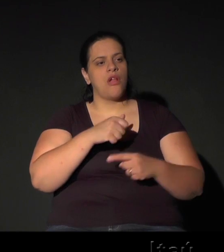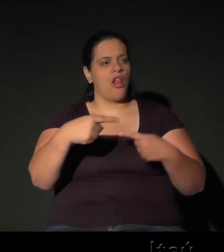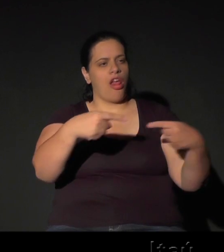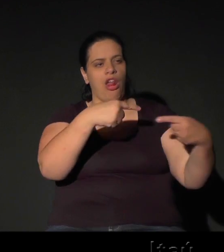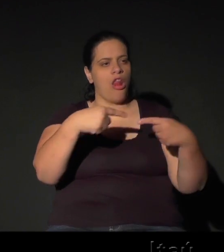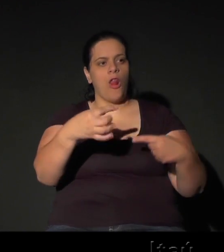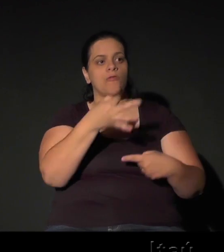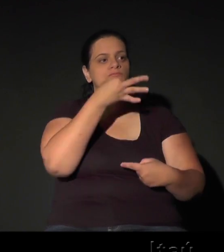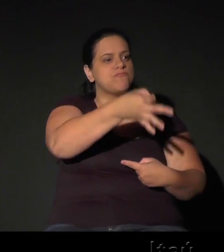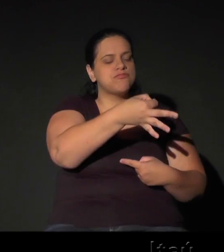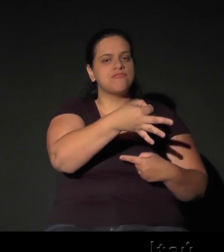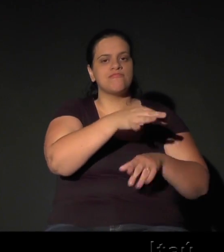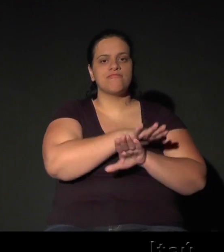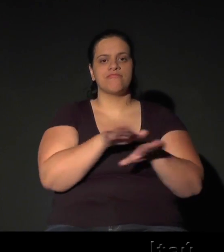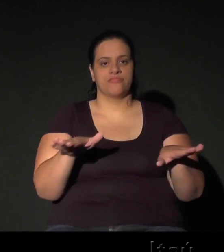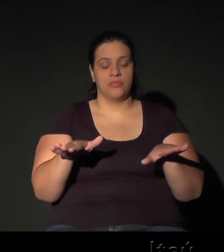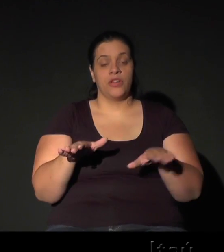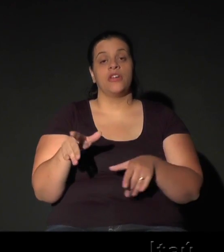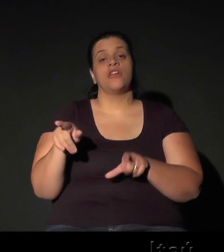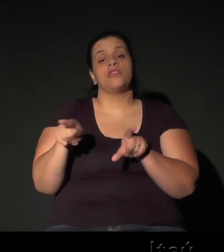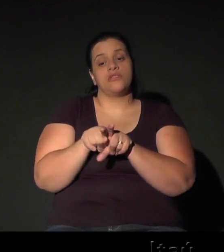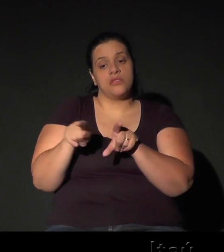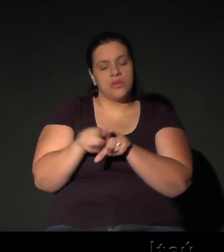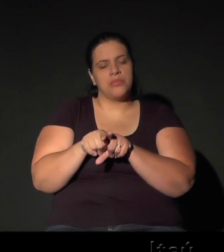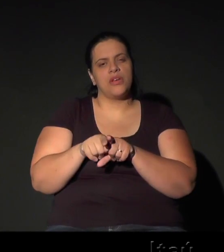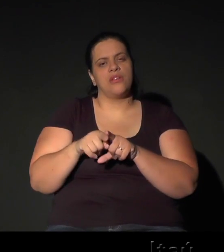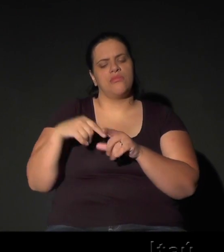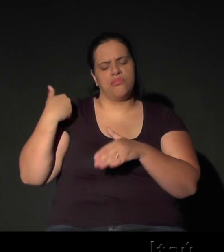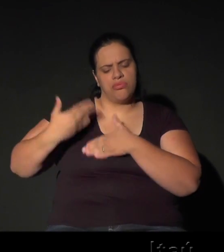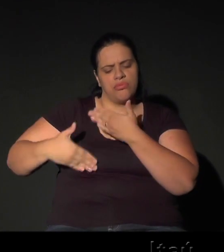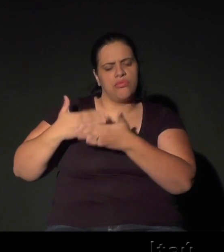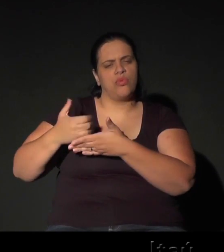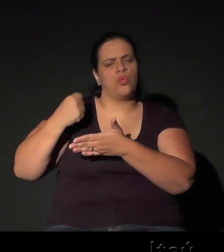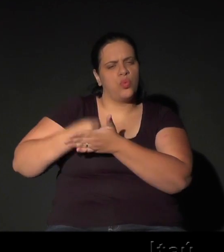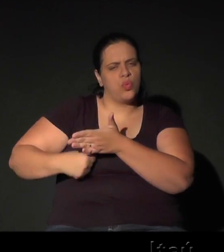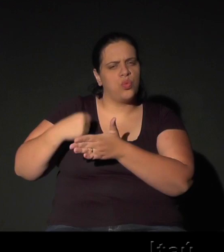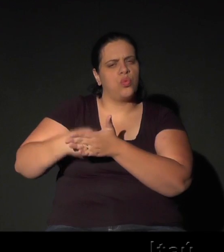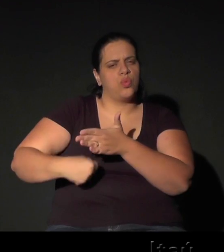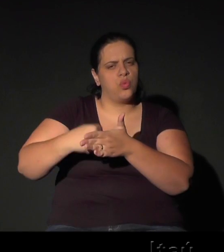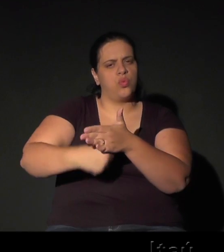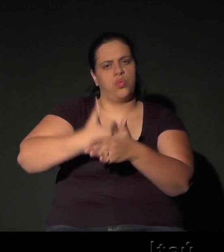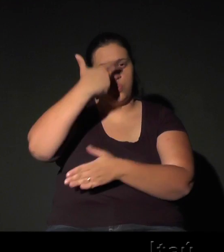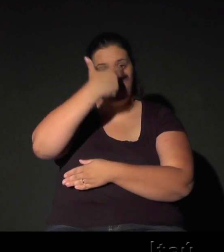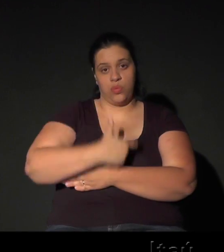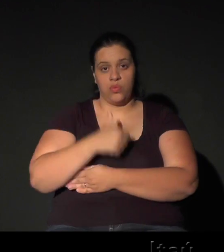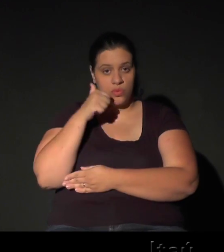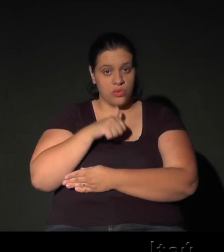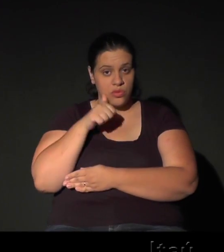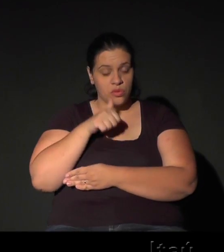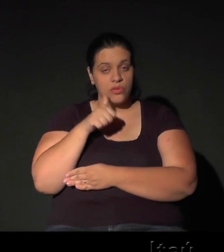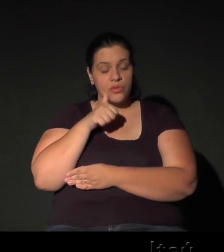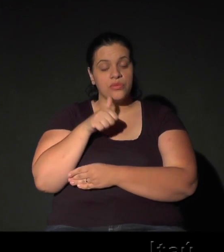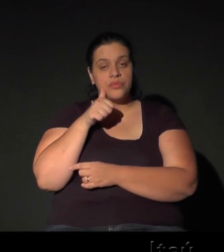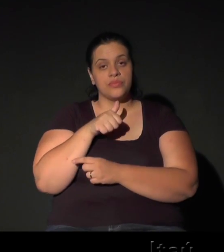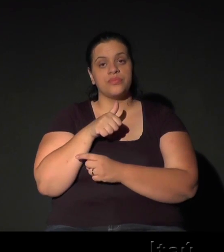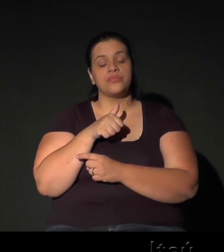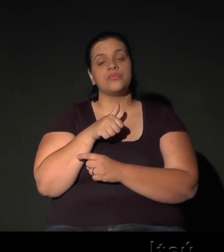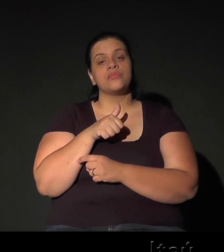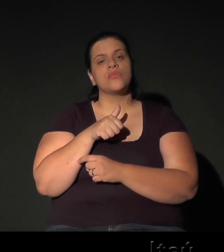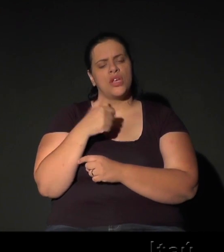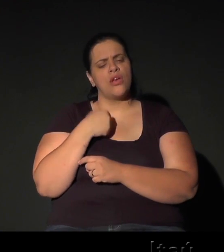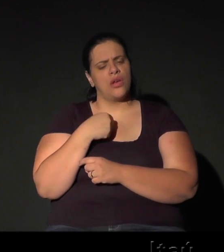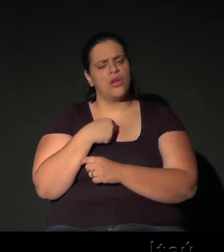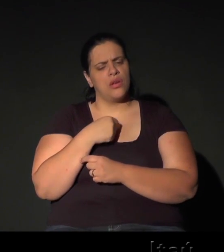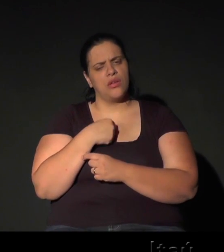guerras e nisso nesse processo todo de luta dessa mulher eh